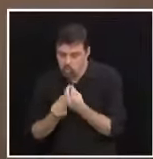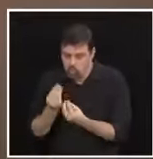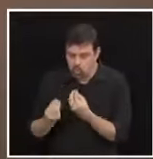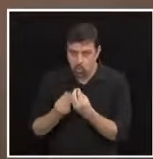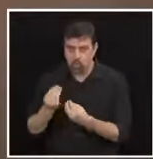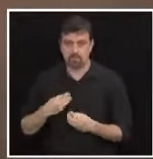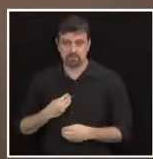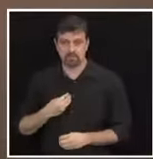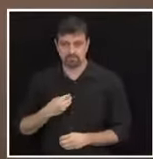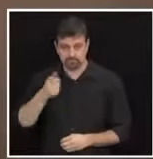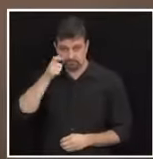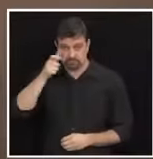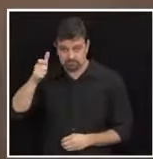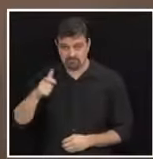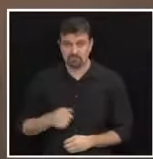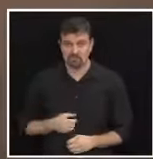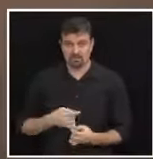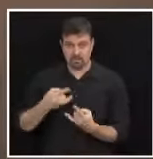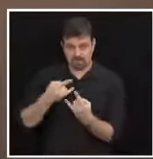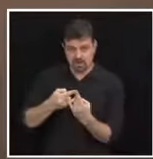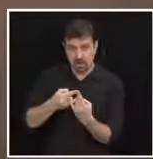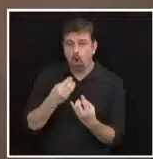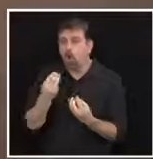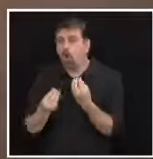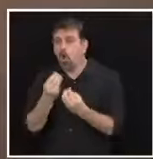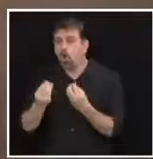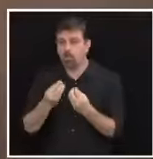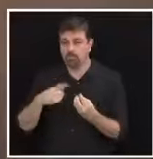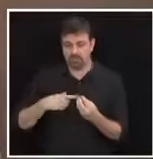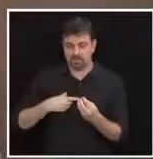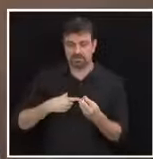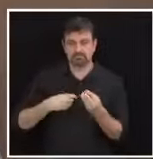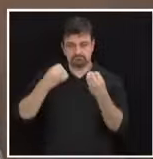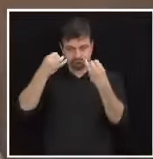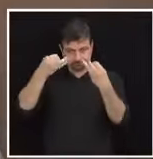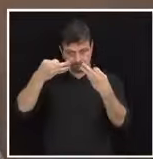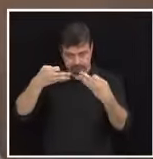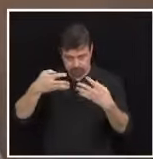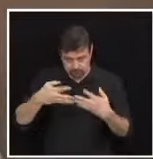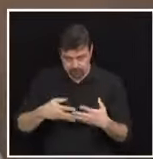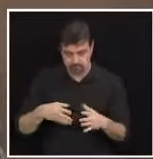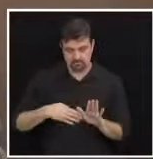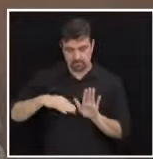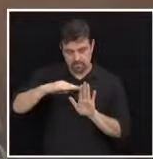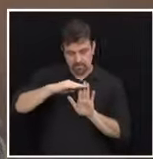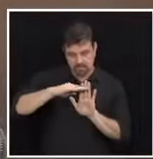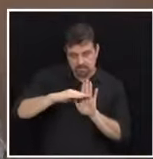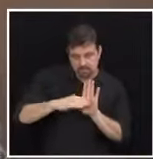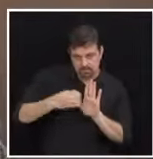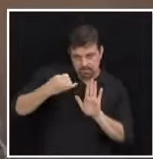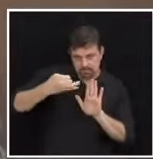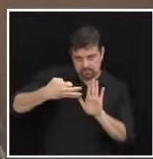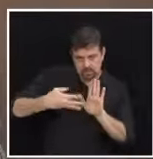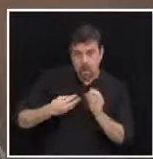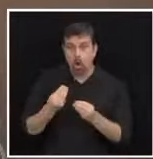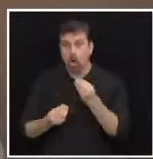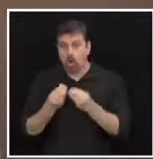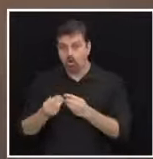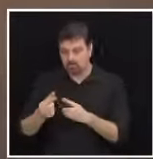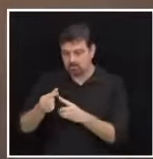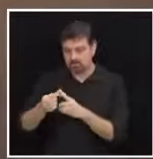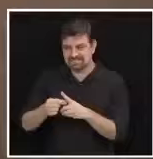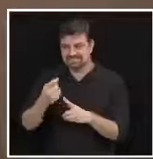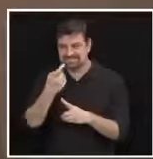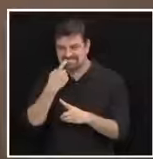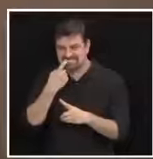é interessante no preservativo, muitas pessoas falam como utiliza. Ele vem, tá, na embalagem do preservativo a instrução de como que utiliza.